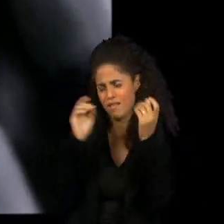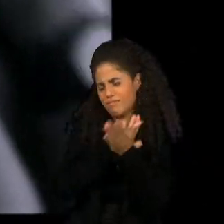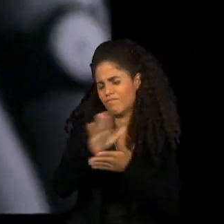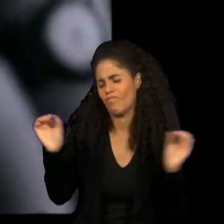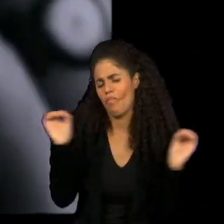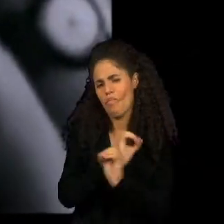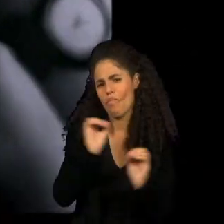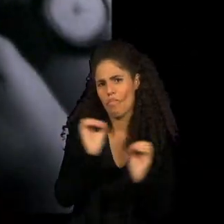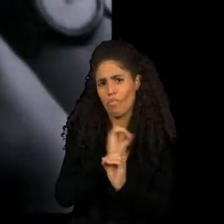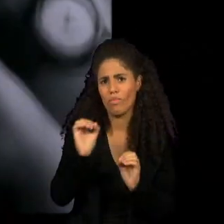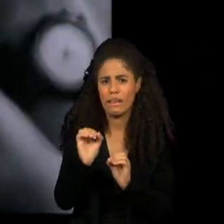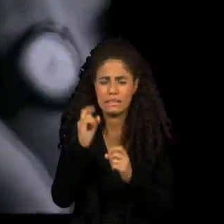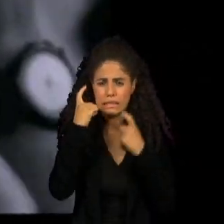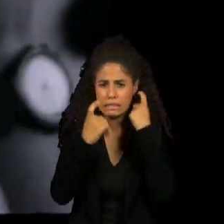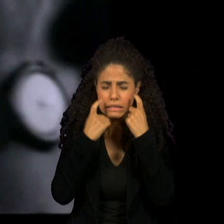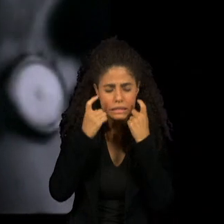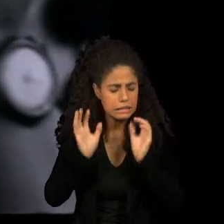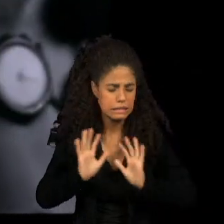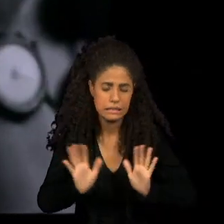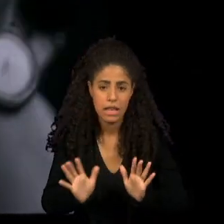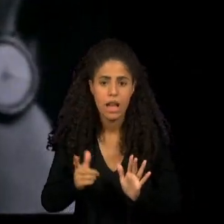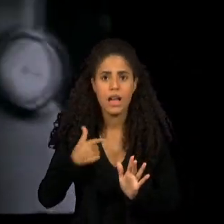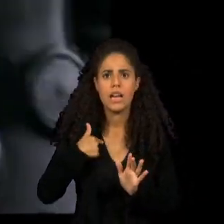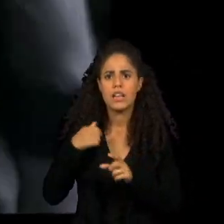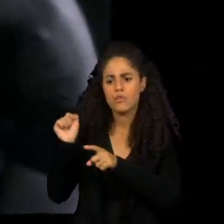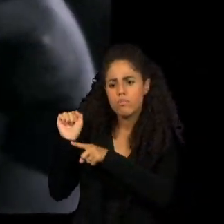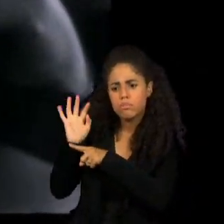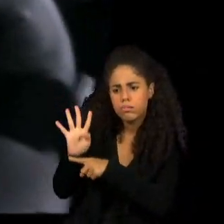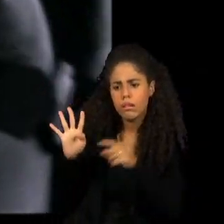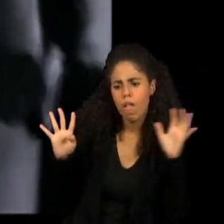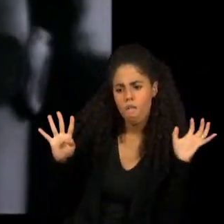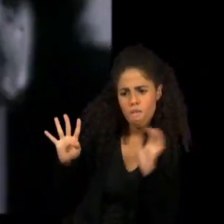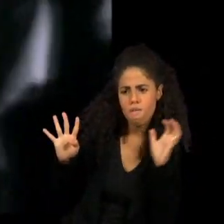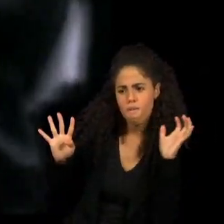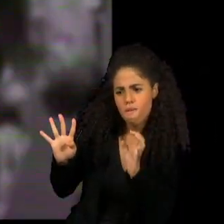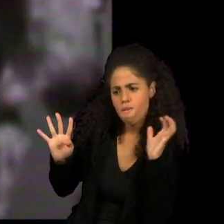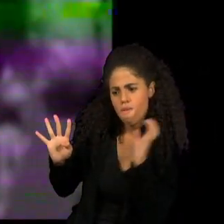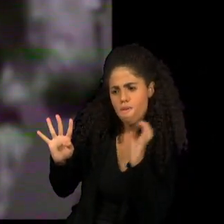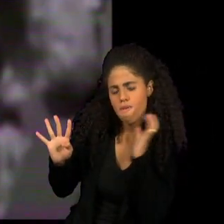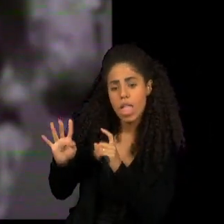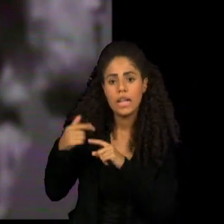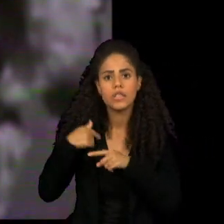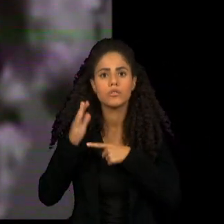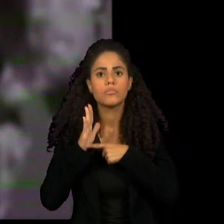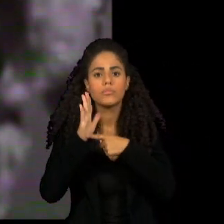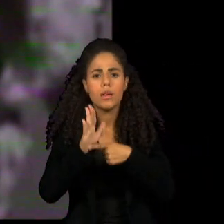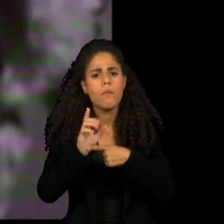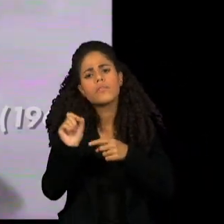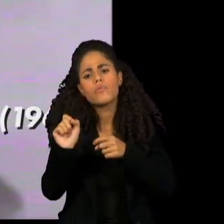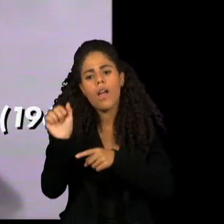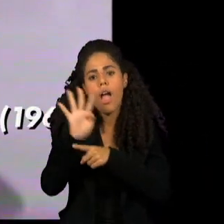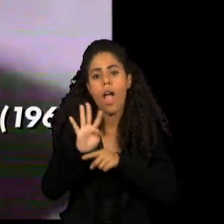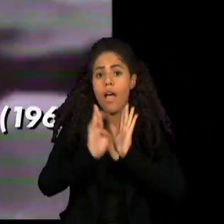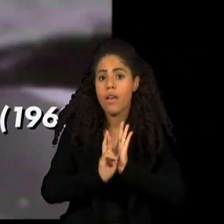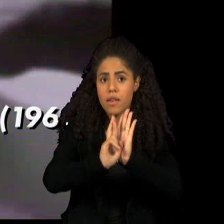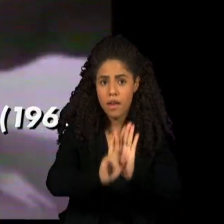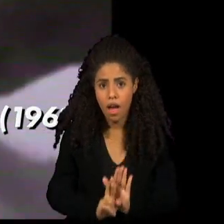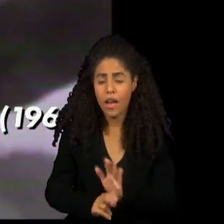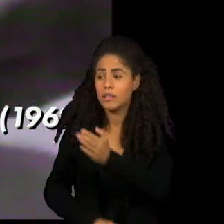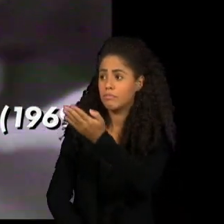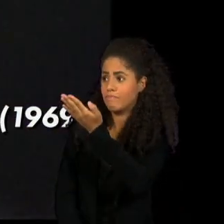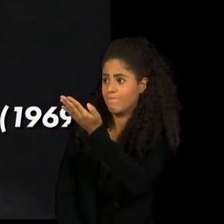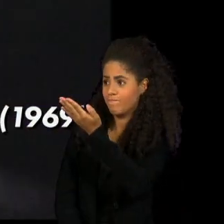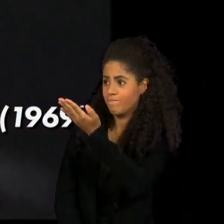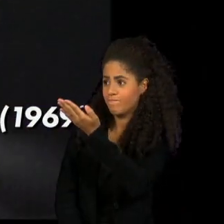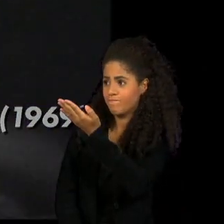Um movimento que acabou sofrendo forte repressão da censura, mas que gerou filmes significativos como Matou a